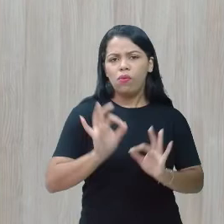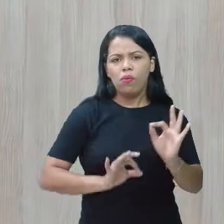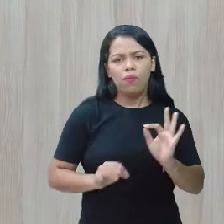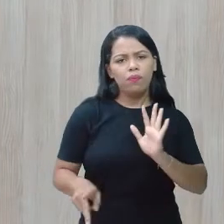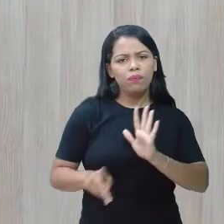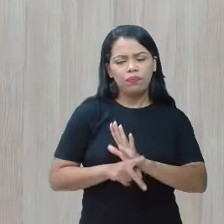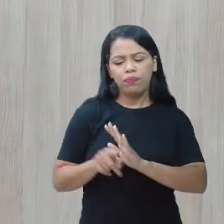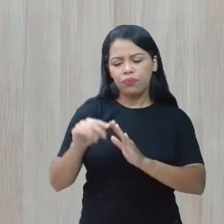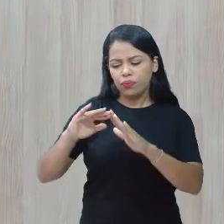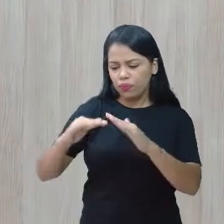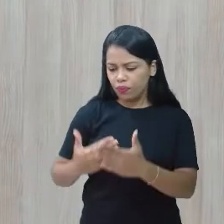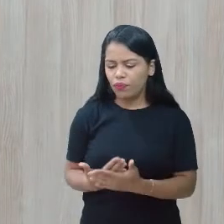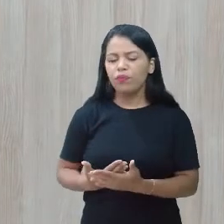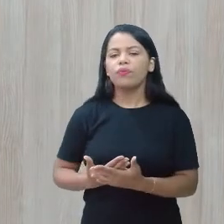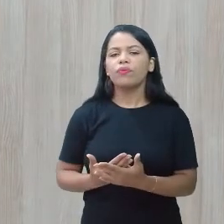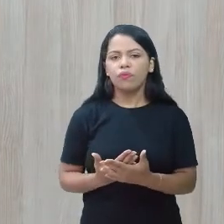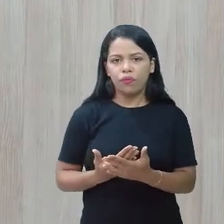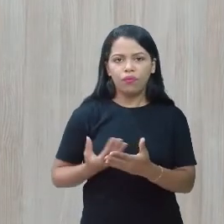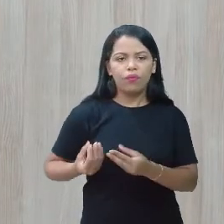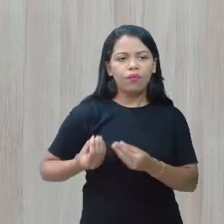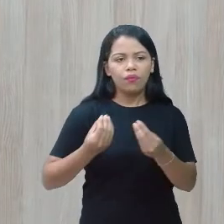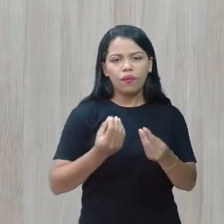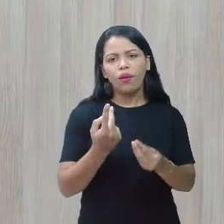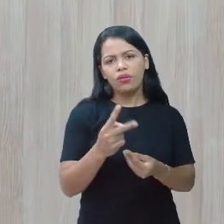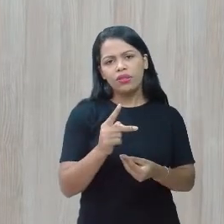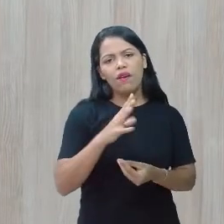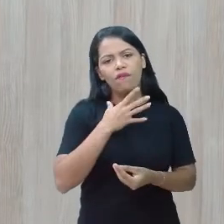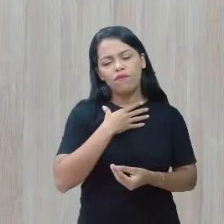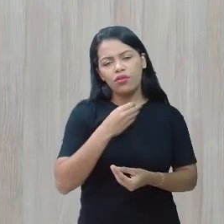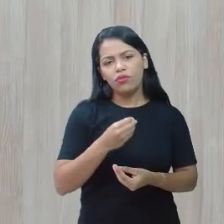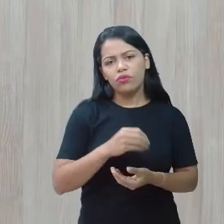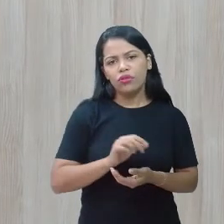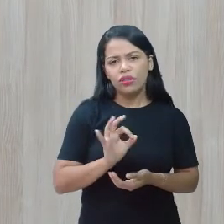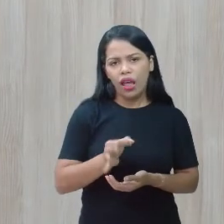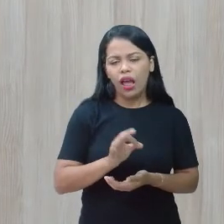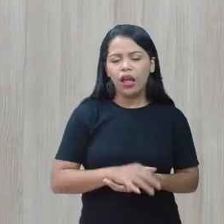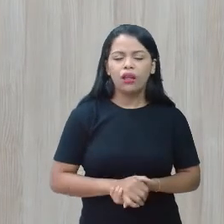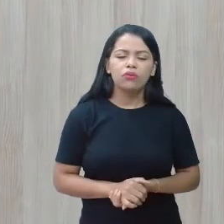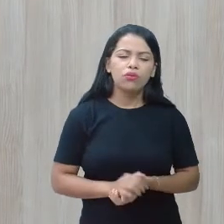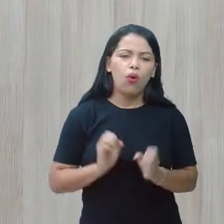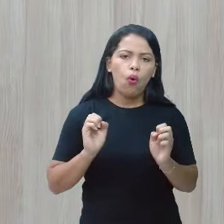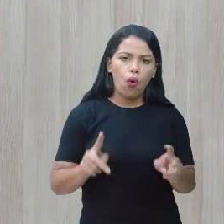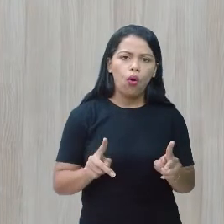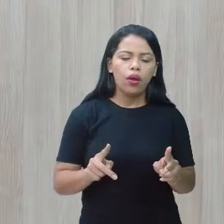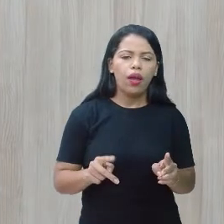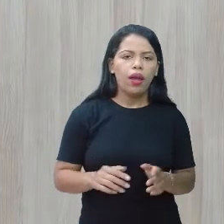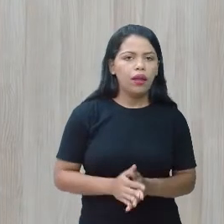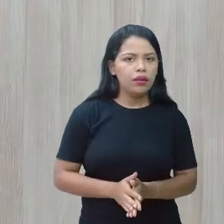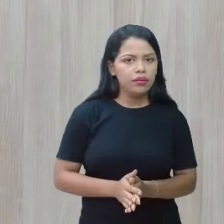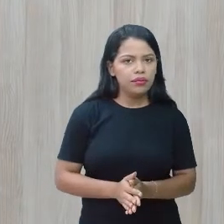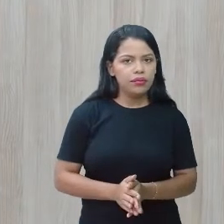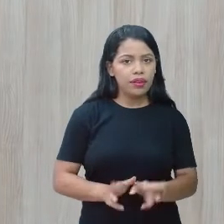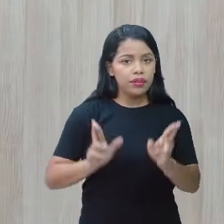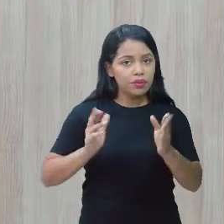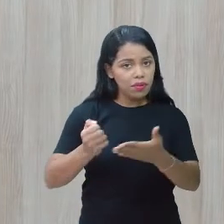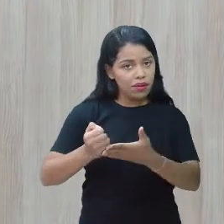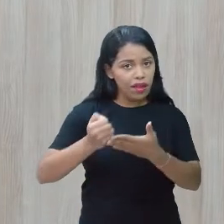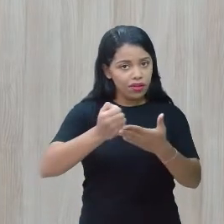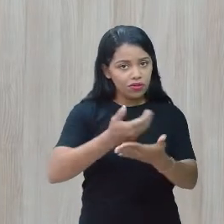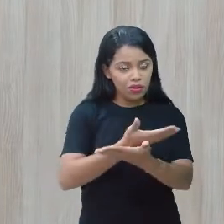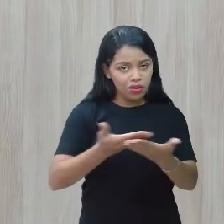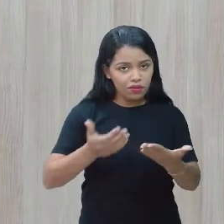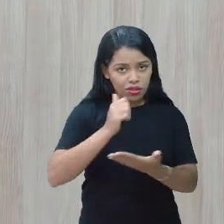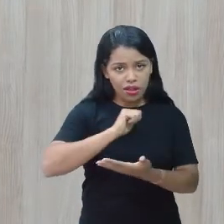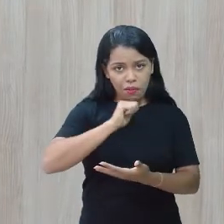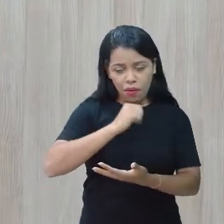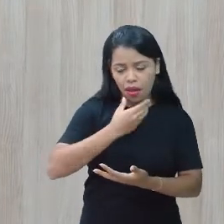pela escola, para o seu filho, a sua filha, ok? Conto com vocês, papai, mamãe,